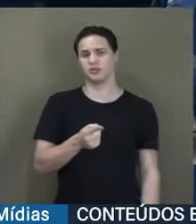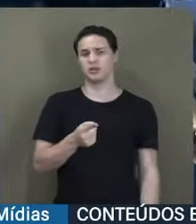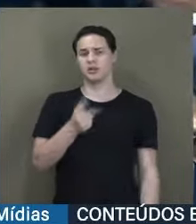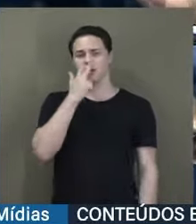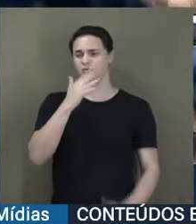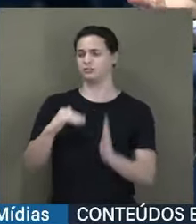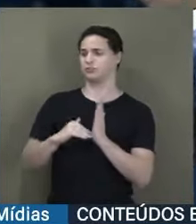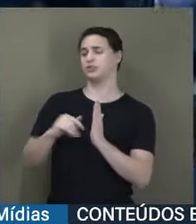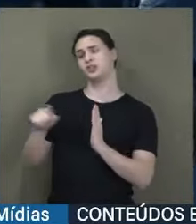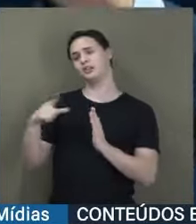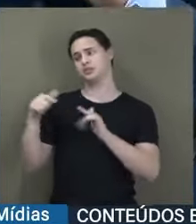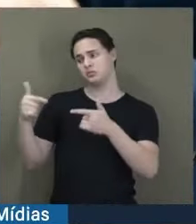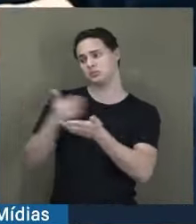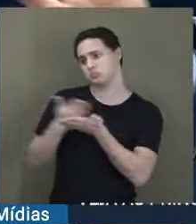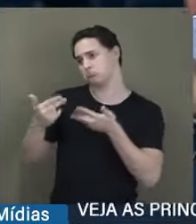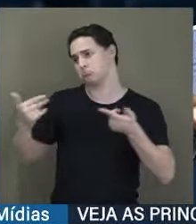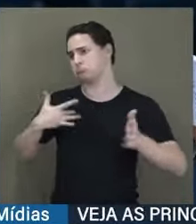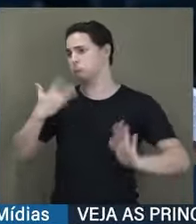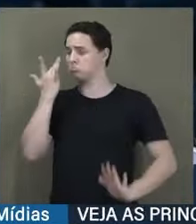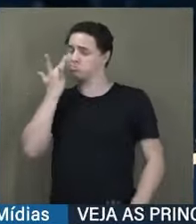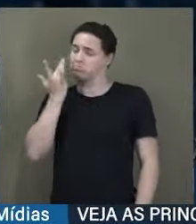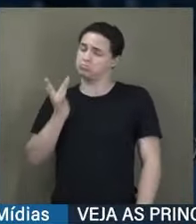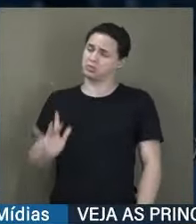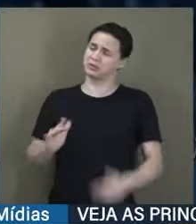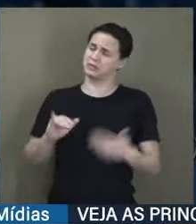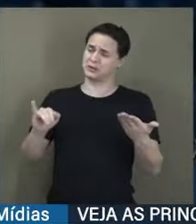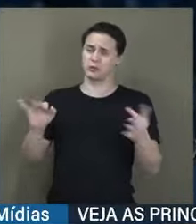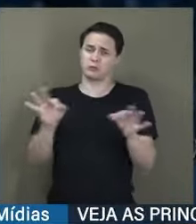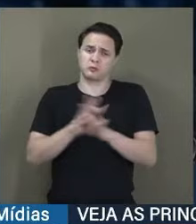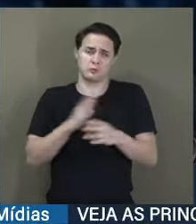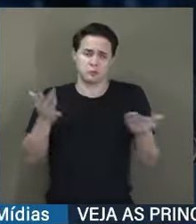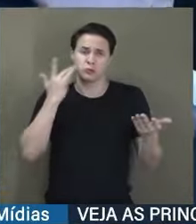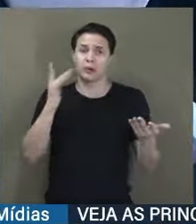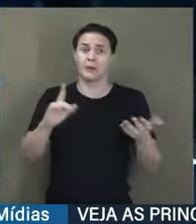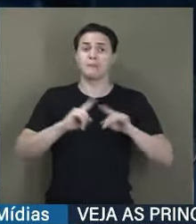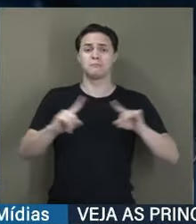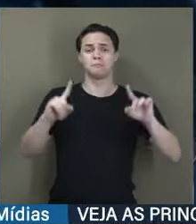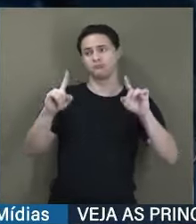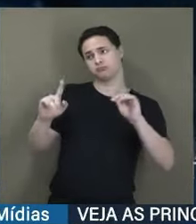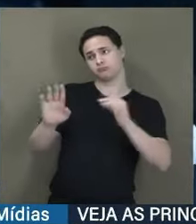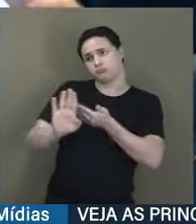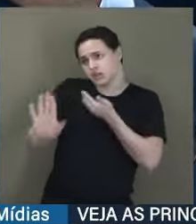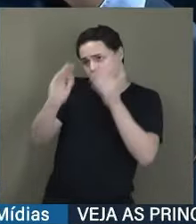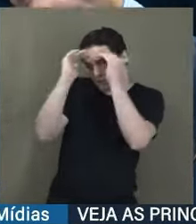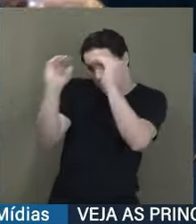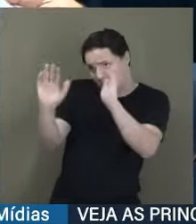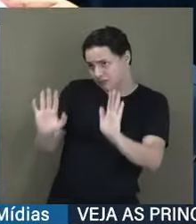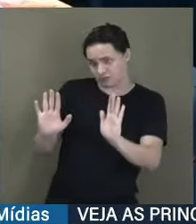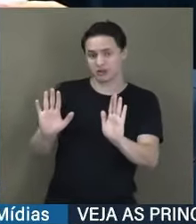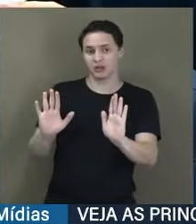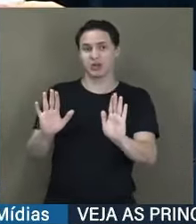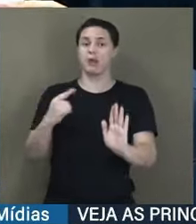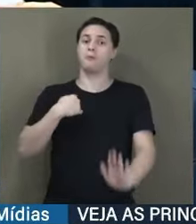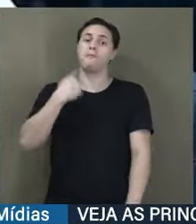senhor está tomando algumas medidas, não sei se vão ser suficientes. Com todo o respeito a quem pensa diferente, eu só vejo uma